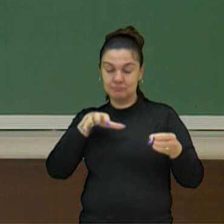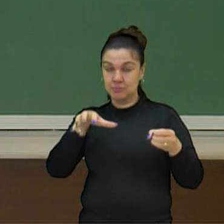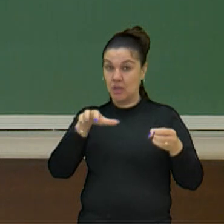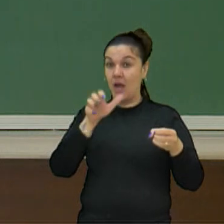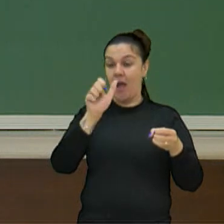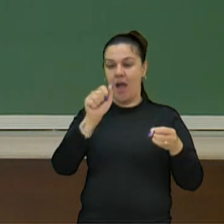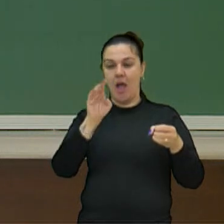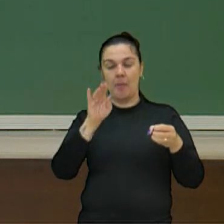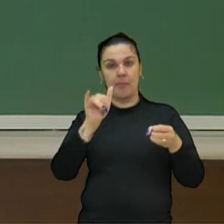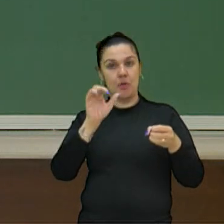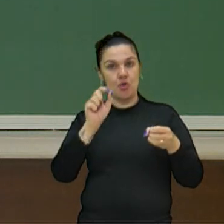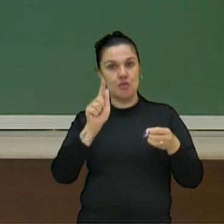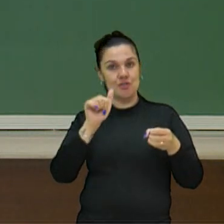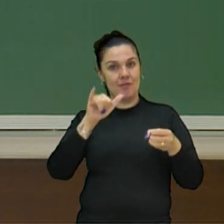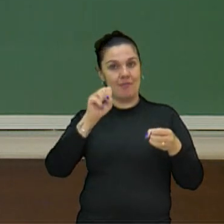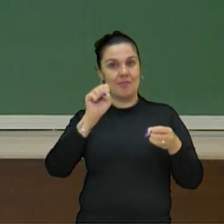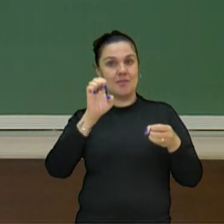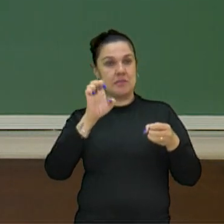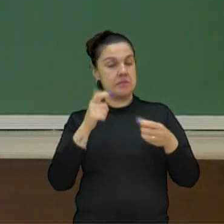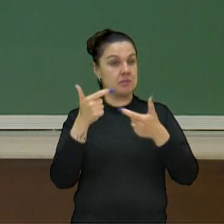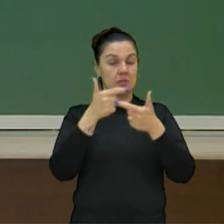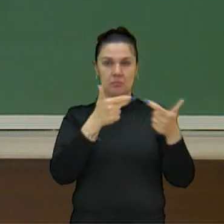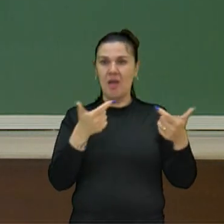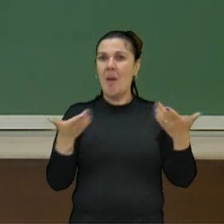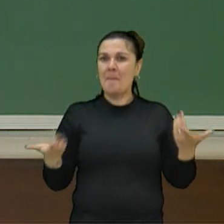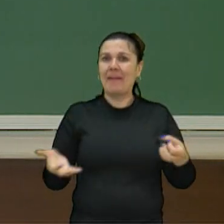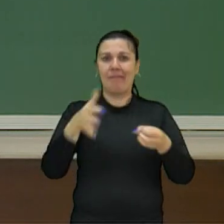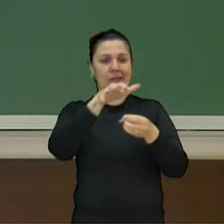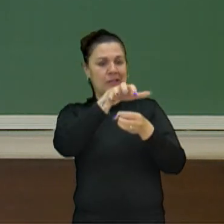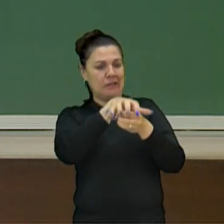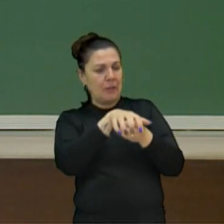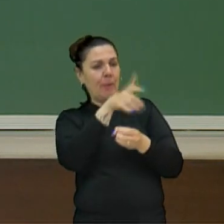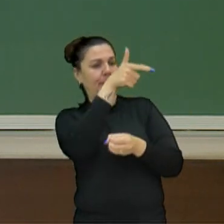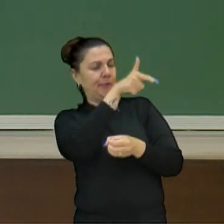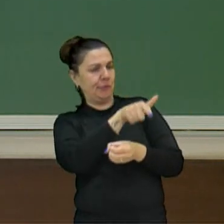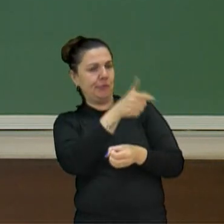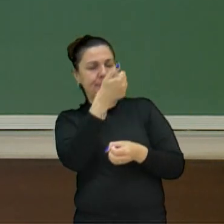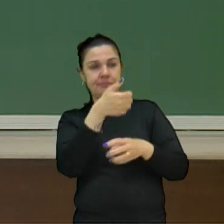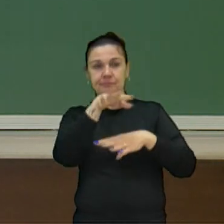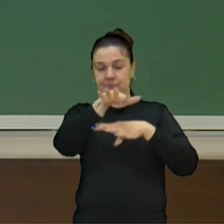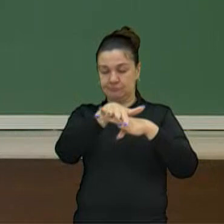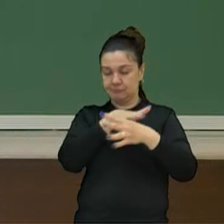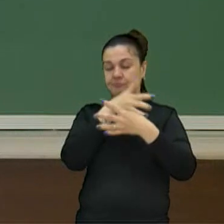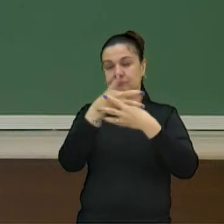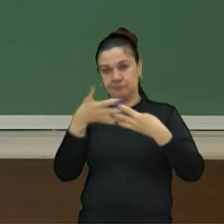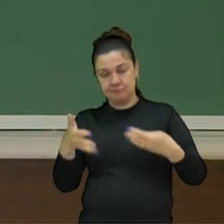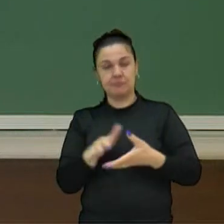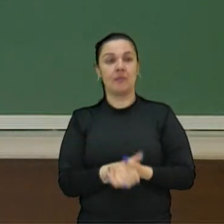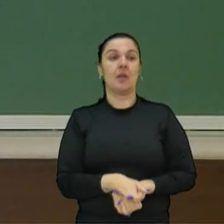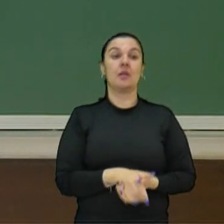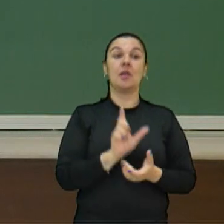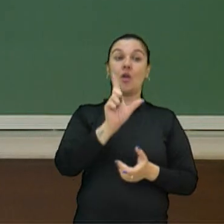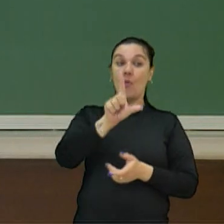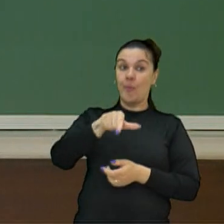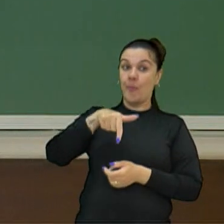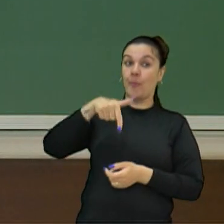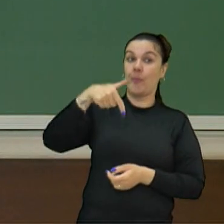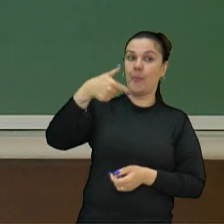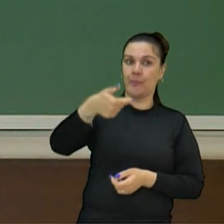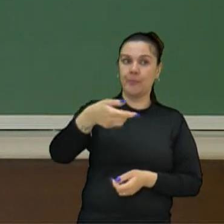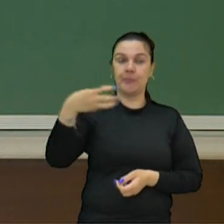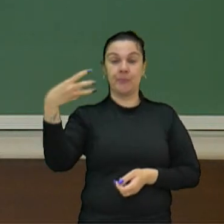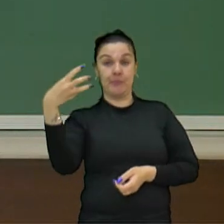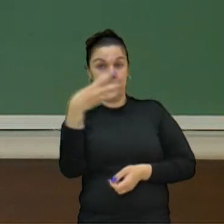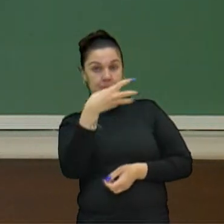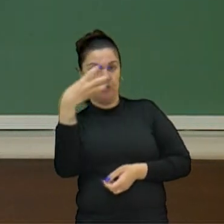não funciona. Mas aí de volta, você colocou uma tampa, não entrou o princípio vital. Aí veio mais um